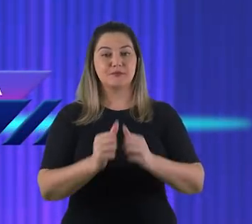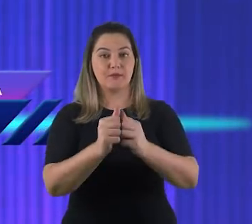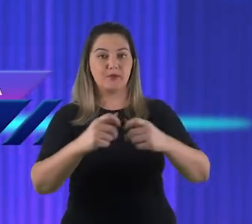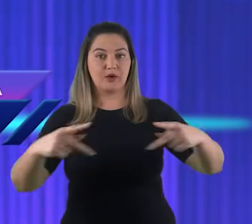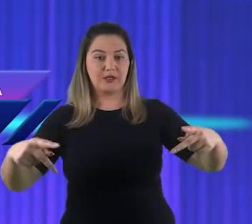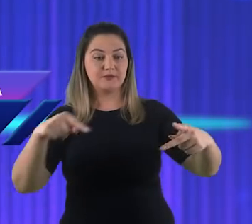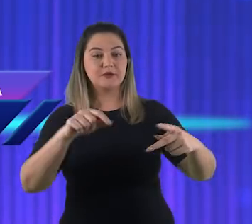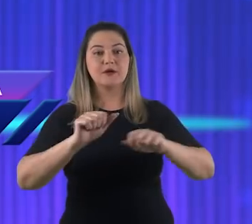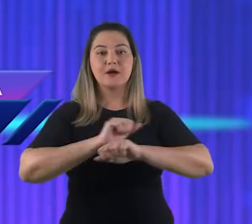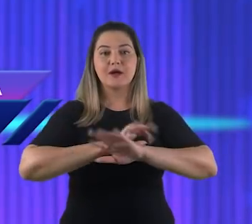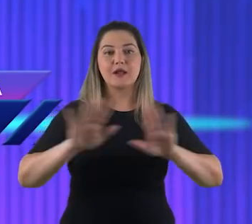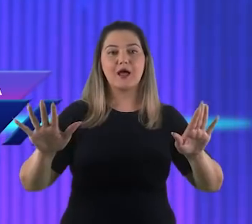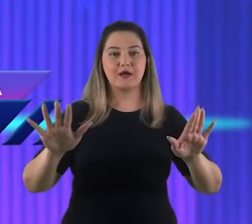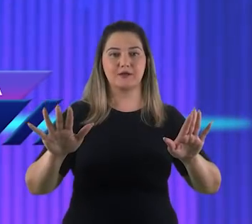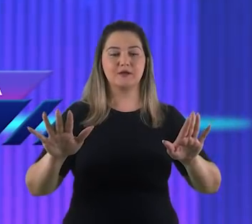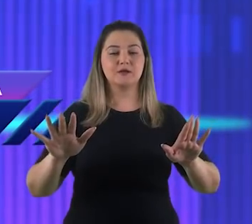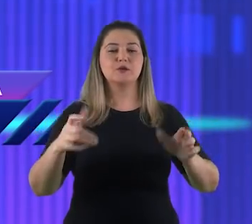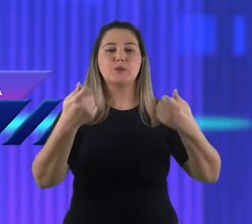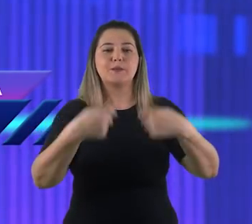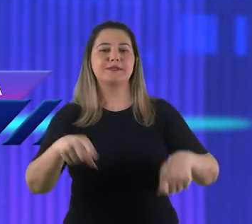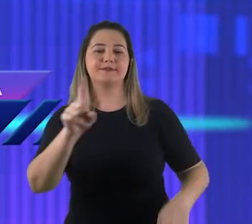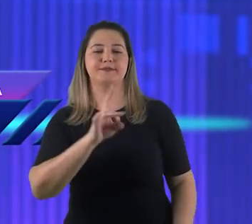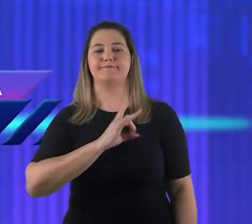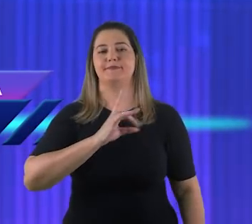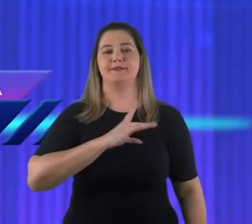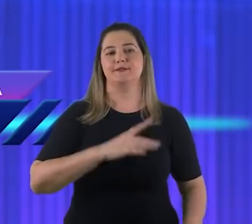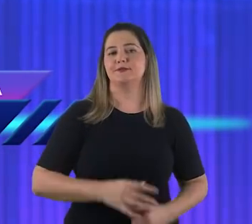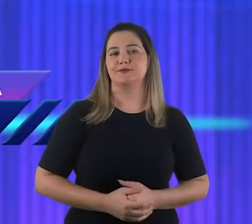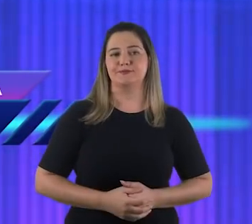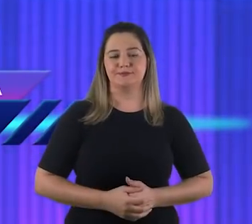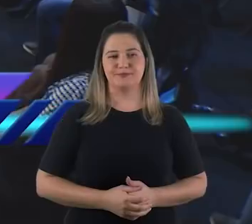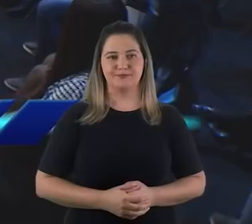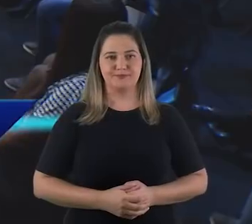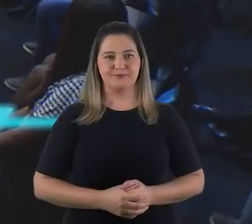nos deixa bem claro que não há razão para temer.